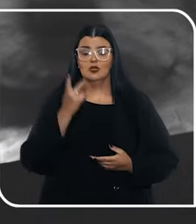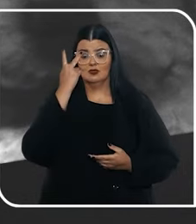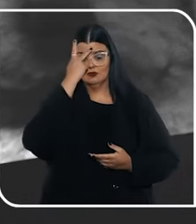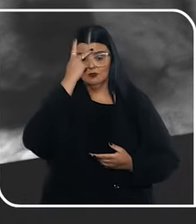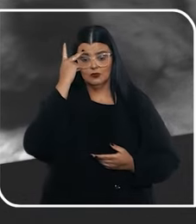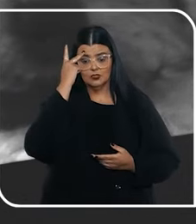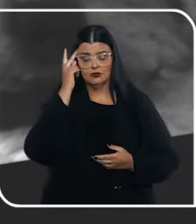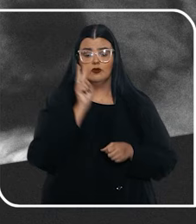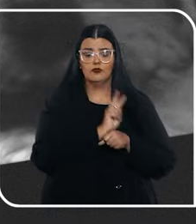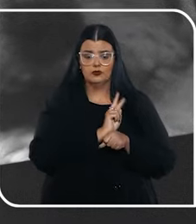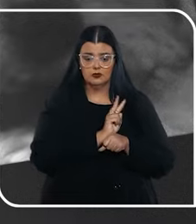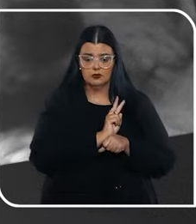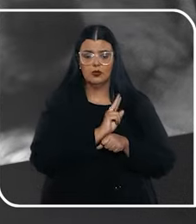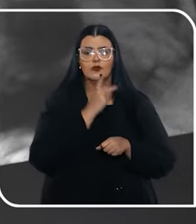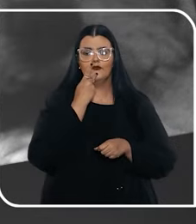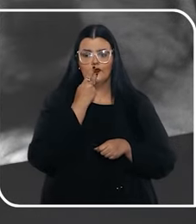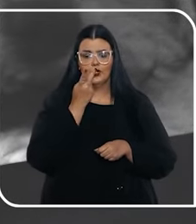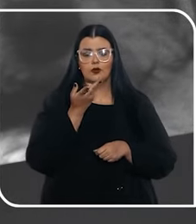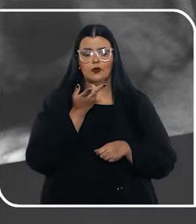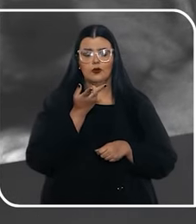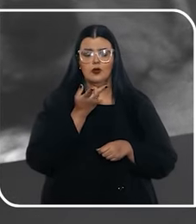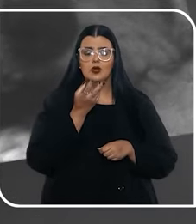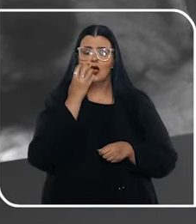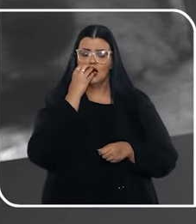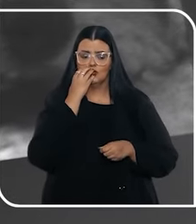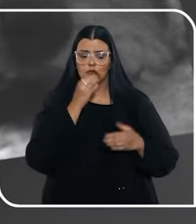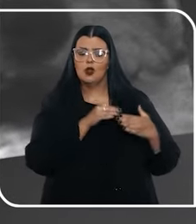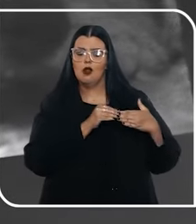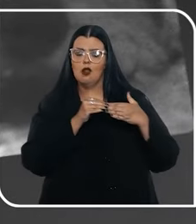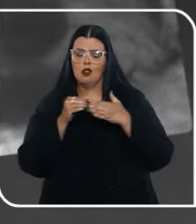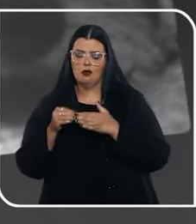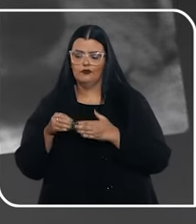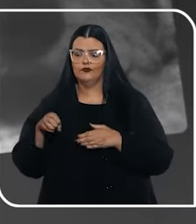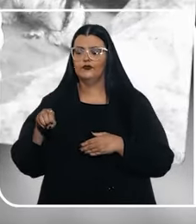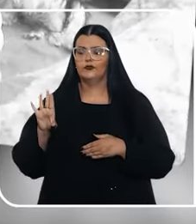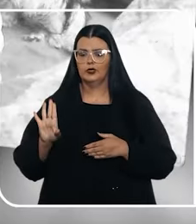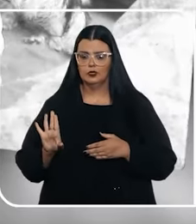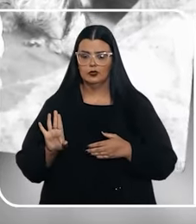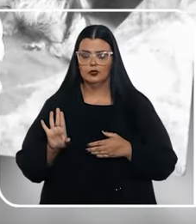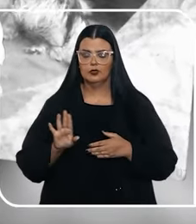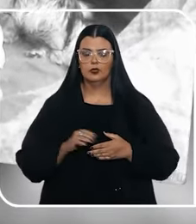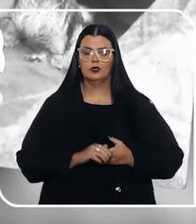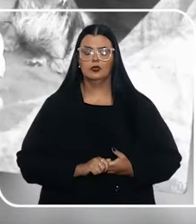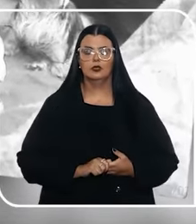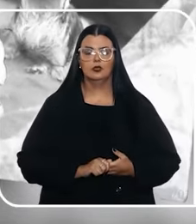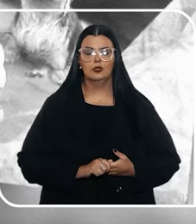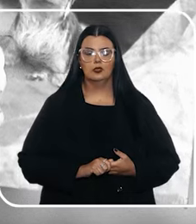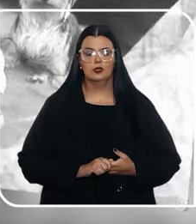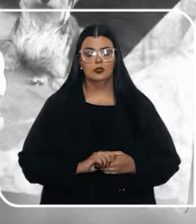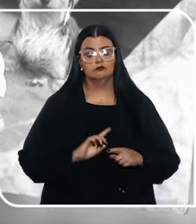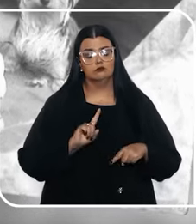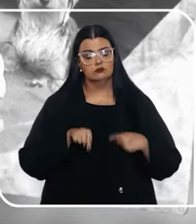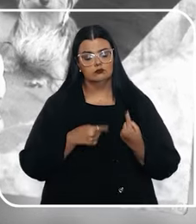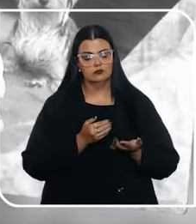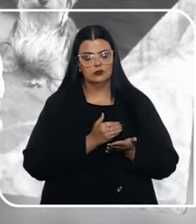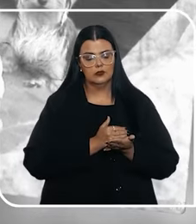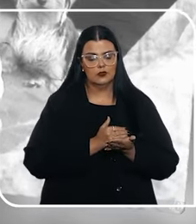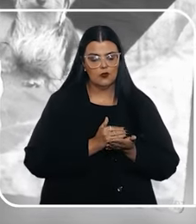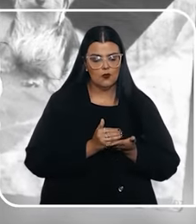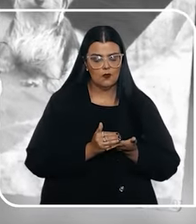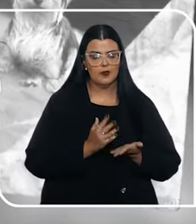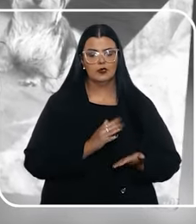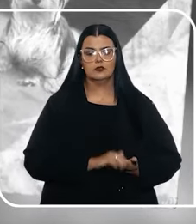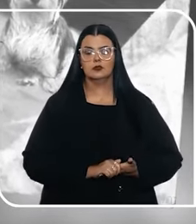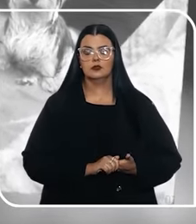ele falou assim, não, ela veio aqui e saiu com a cachorrinha. E aí foi quando começou